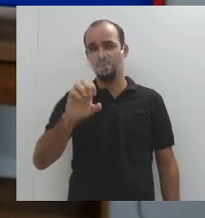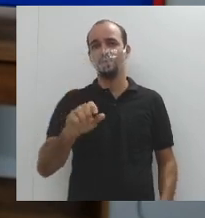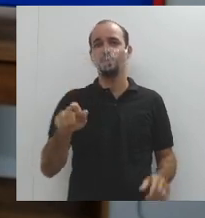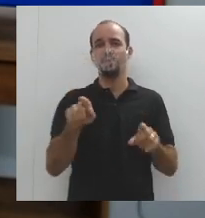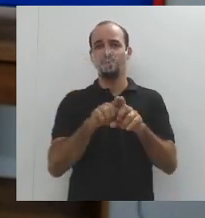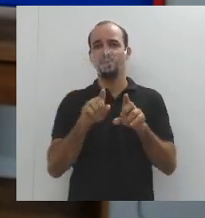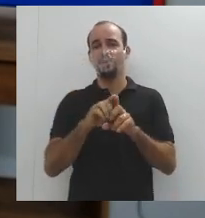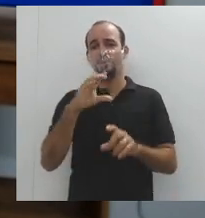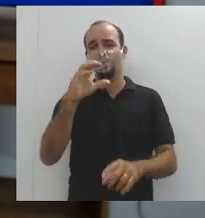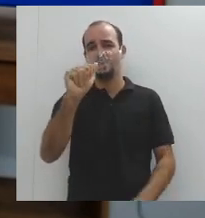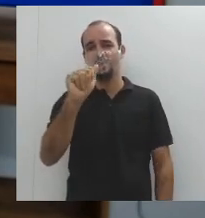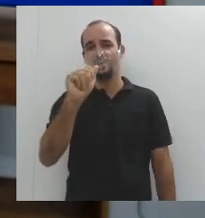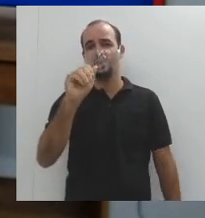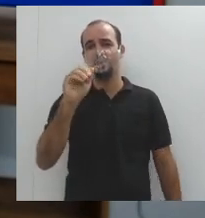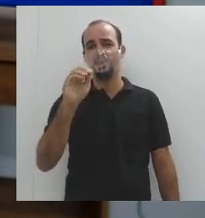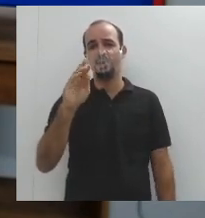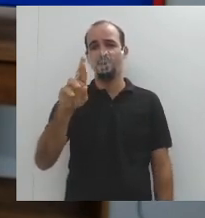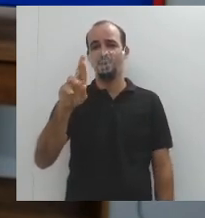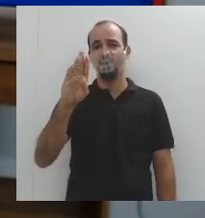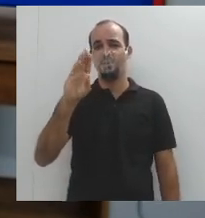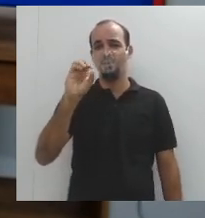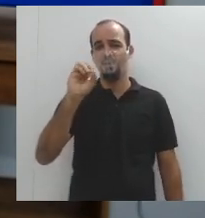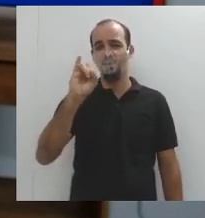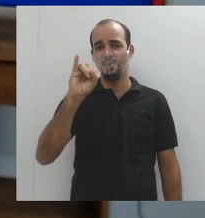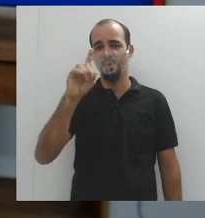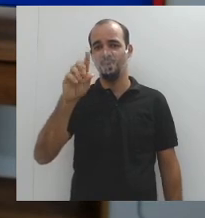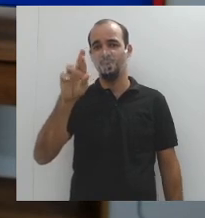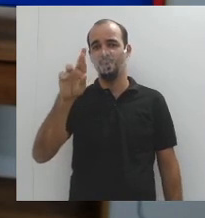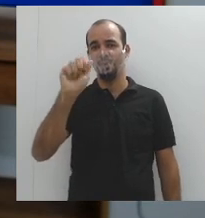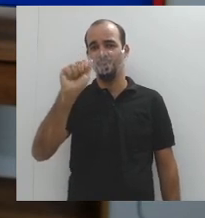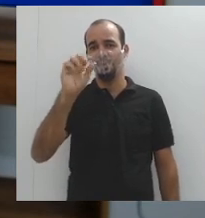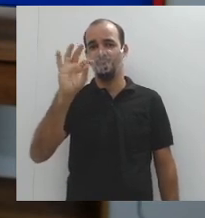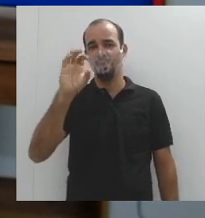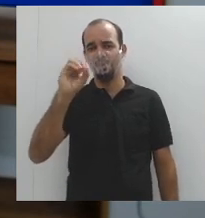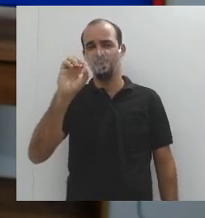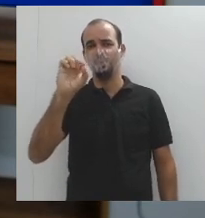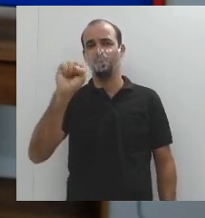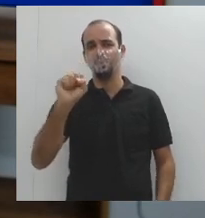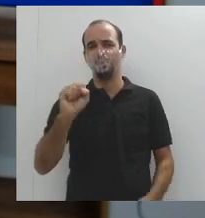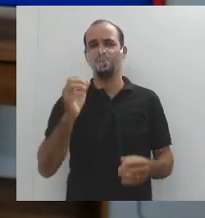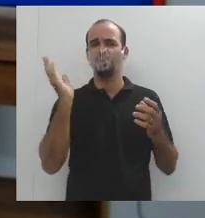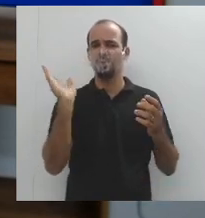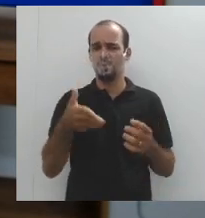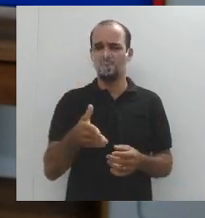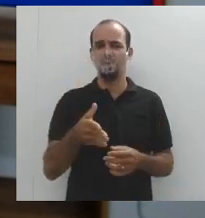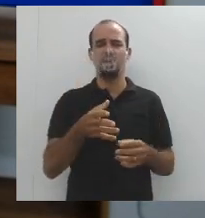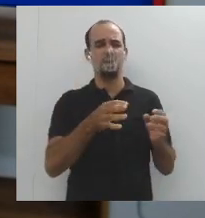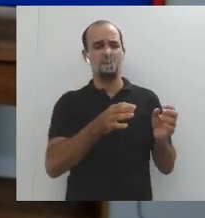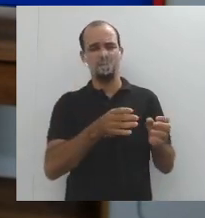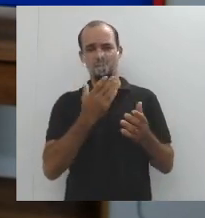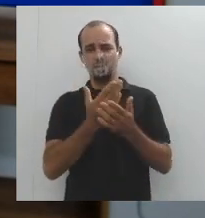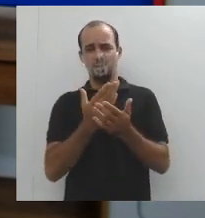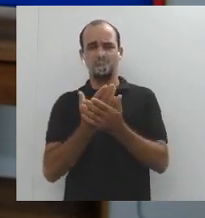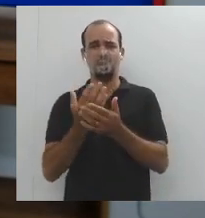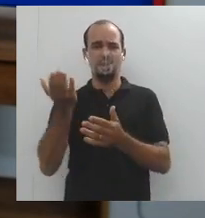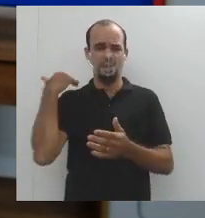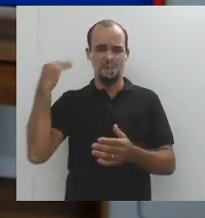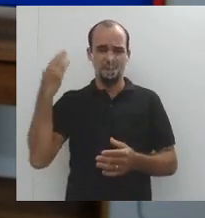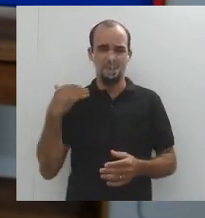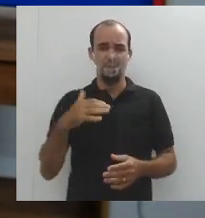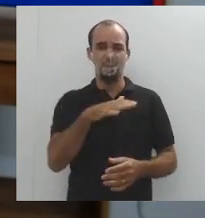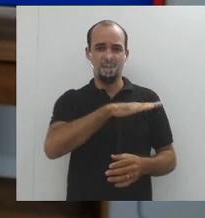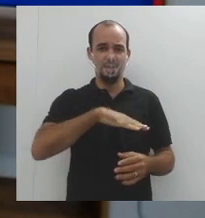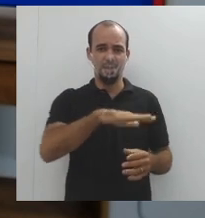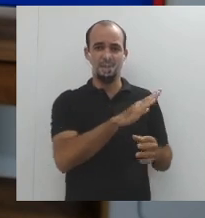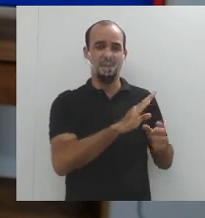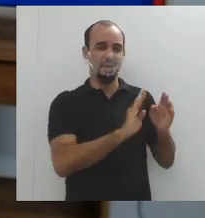tenho certeza que aqui vocês já viram isso aí lá em biologia, mas aqui, gente,